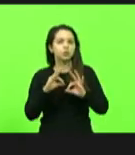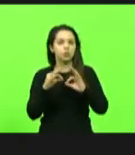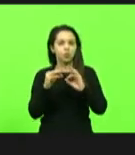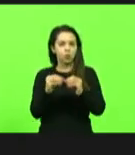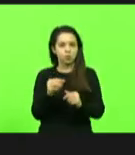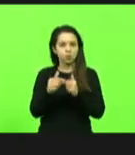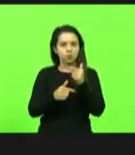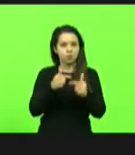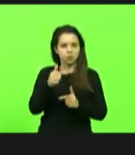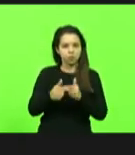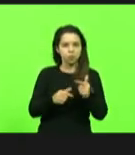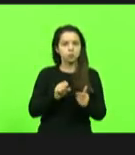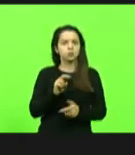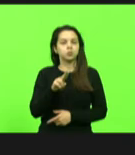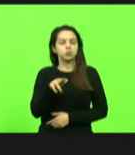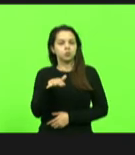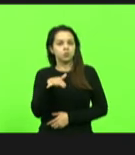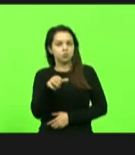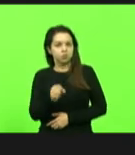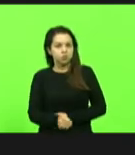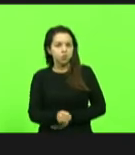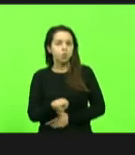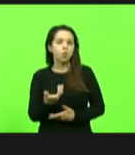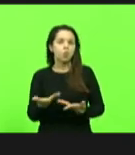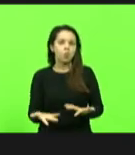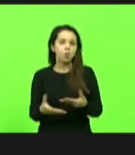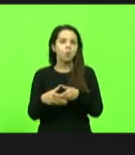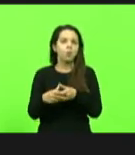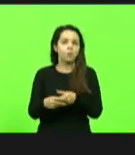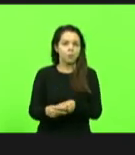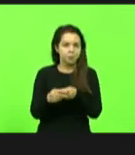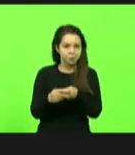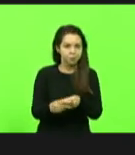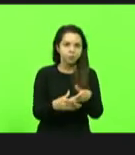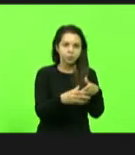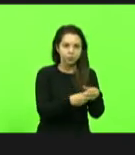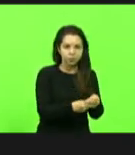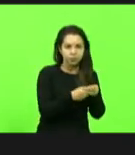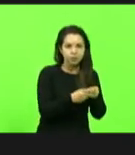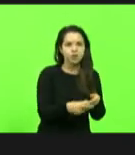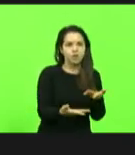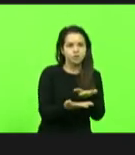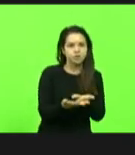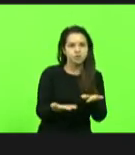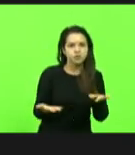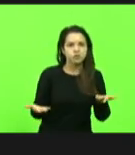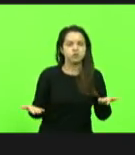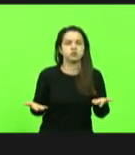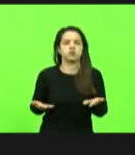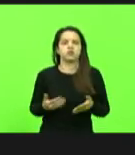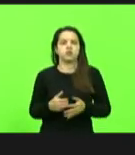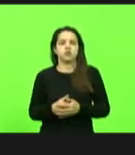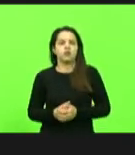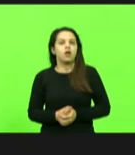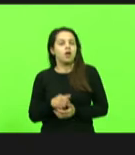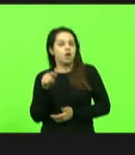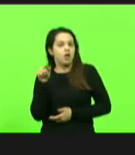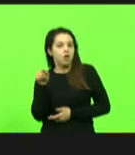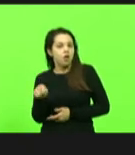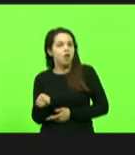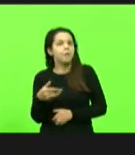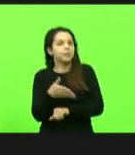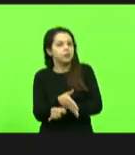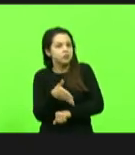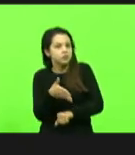SUAS. Vânia também, que é psicóloga, como eu, e participa de muitos espaços de luta e discussão